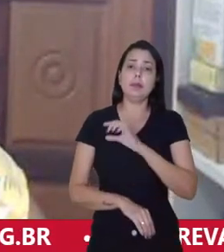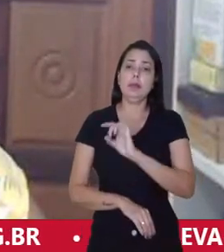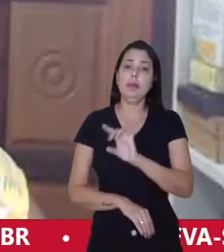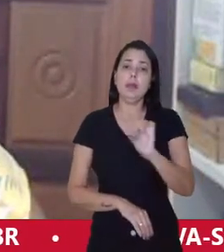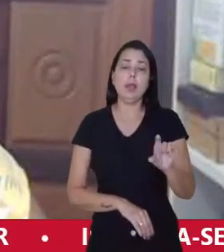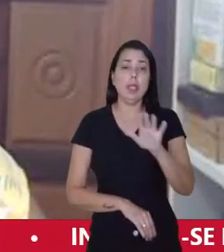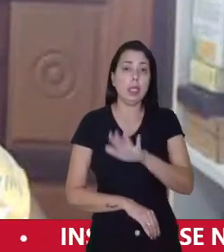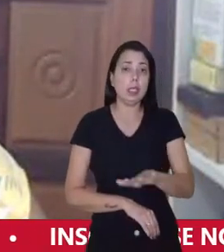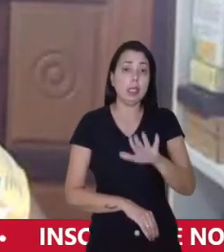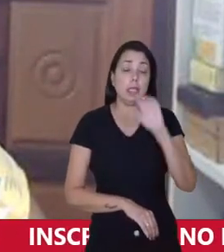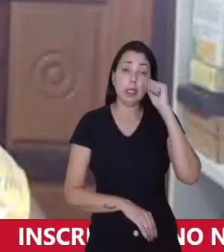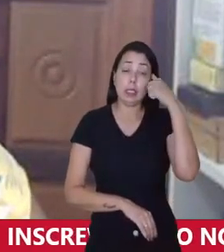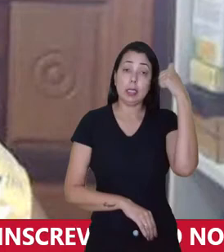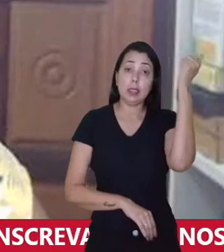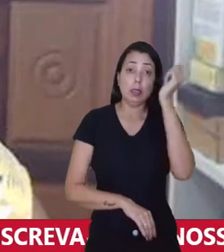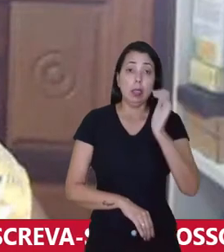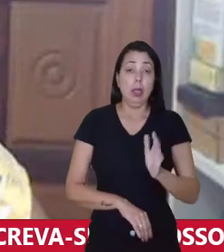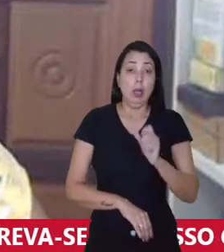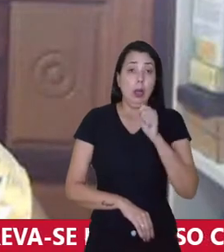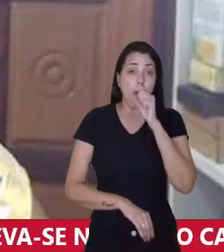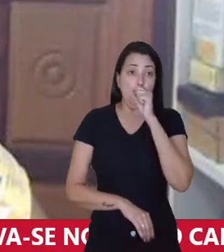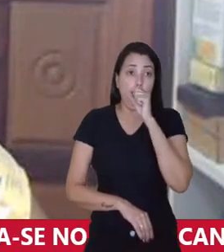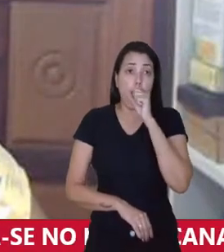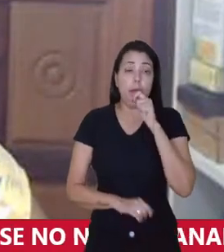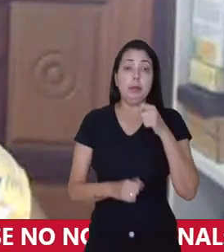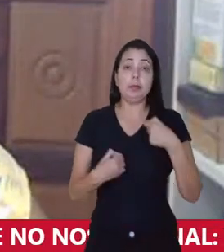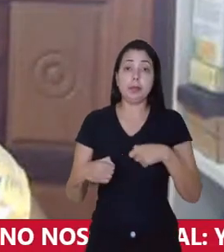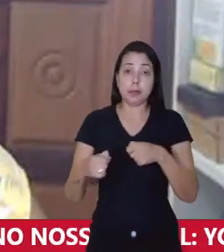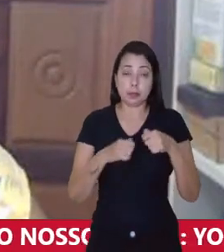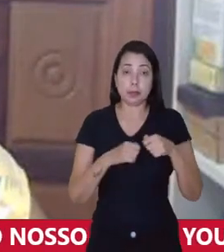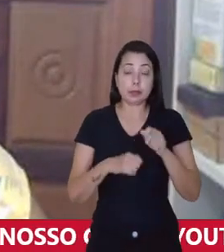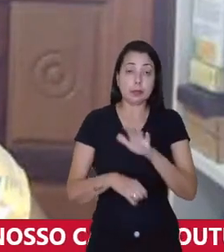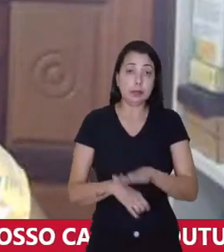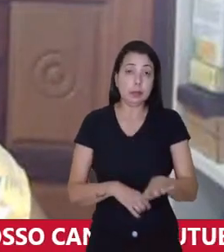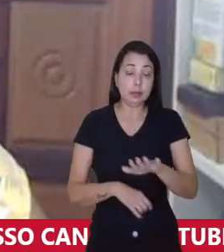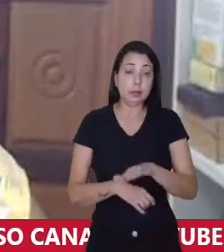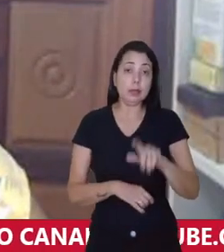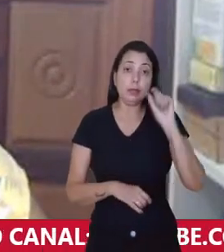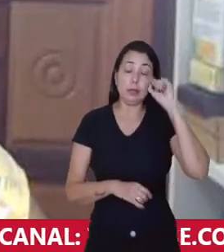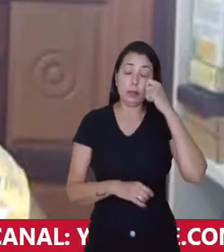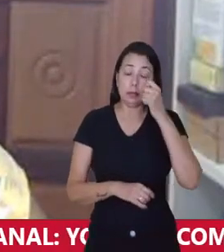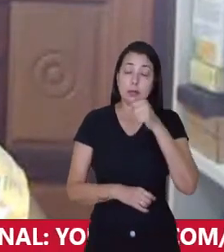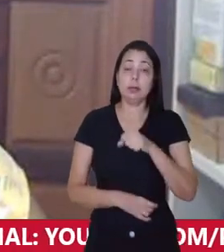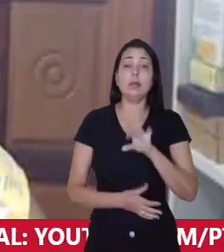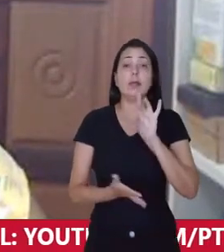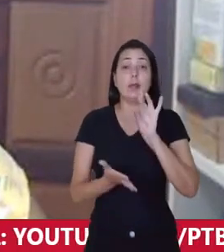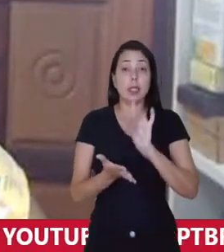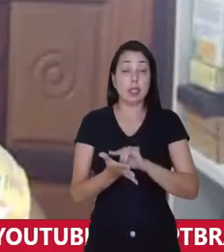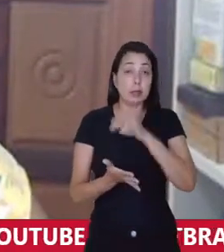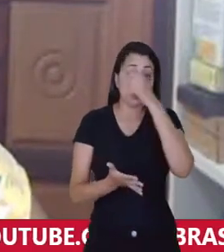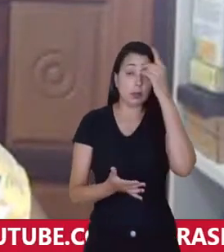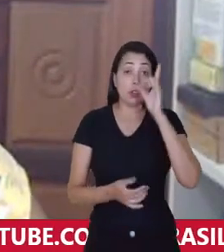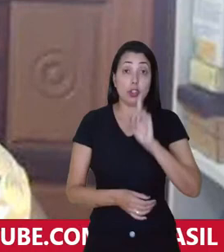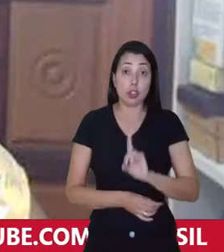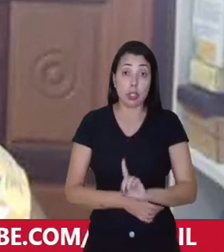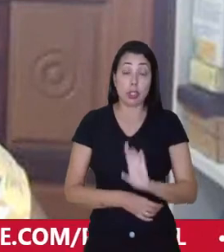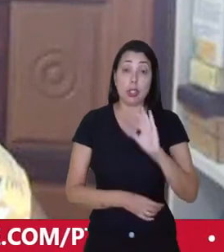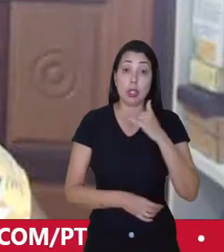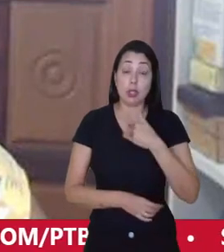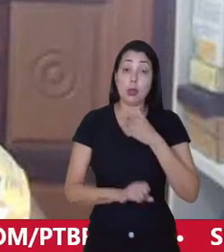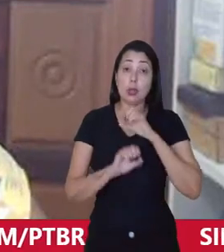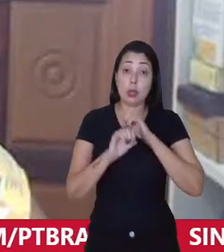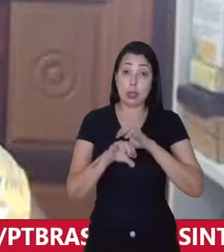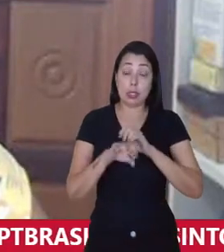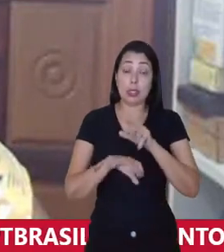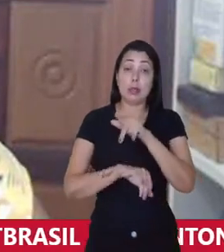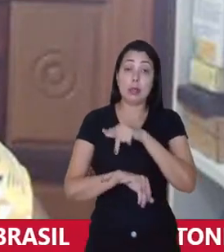infâncias negras e do Brasil? O que é necessário para que as crianças negras sejam, de fato, sujeitos de direitos em nossa educação e no